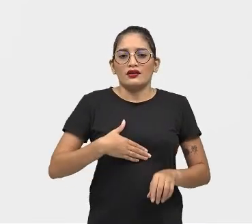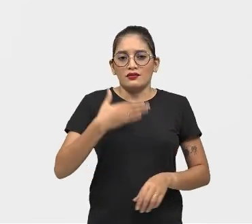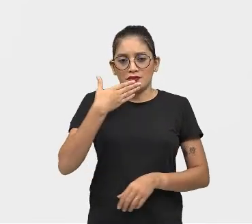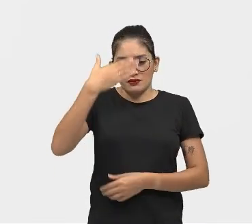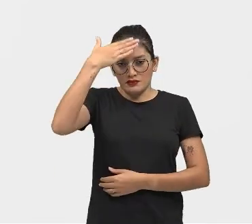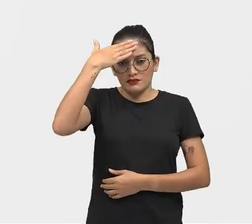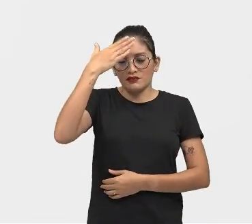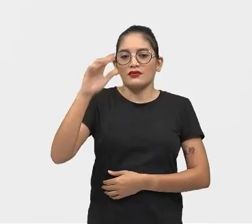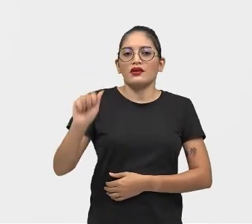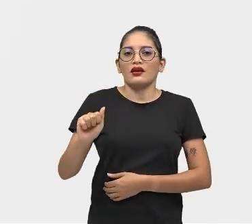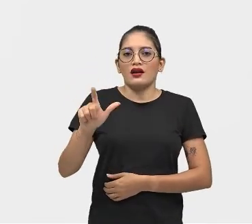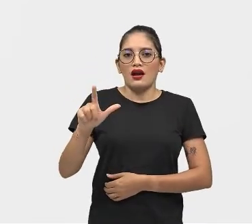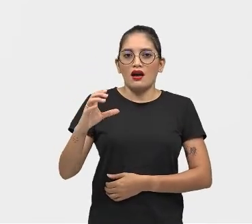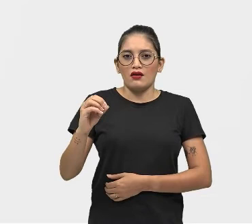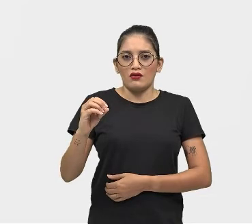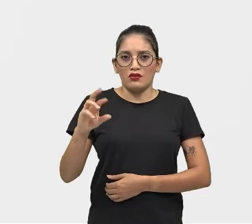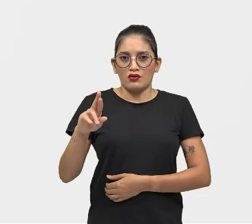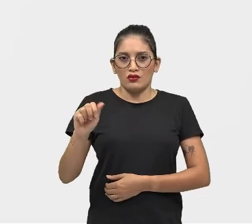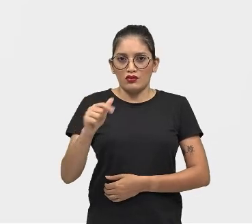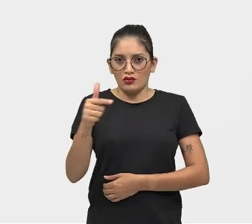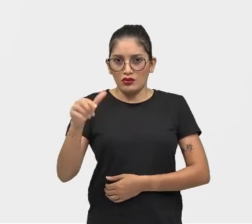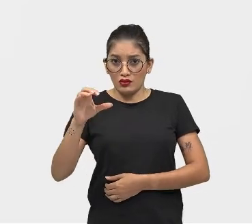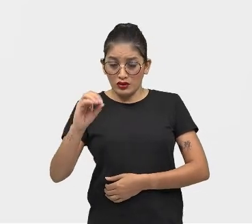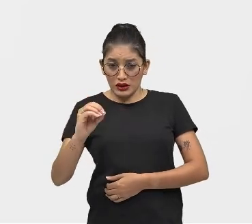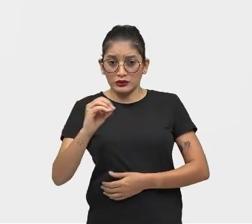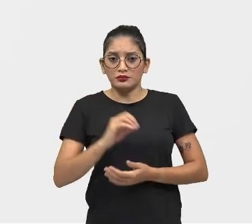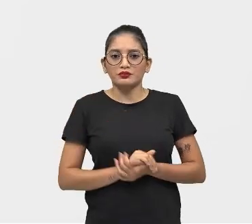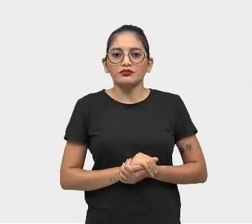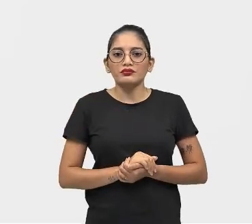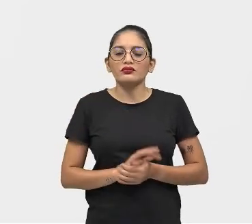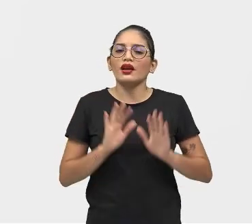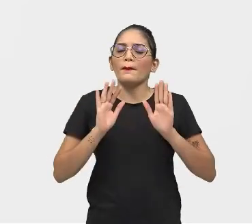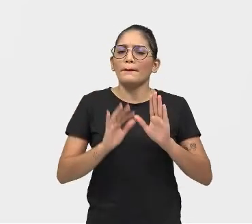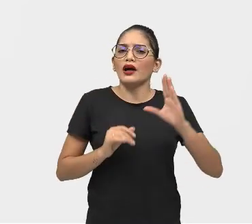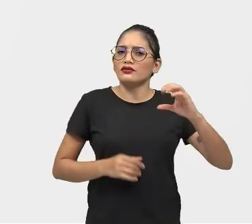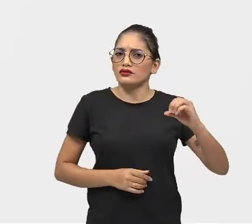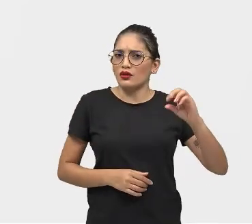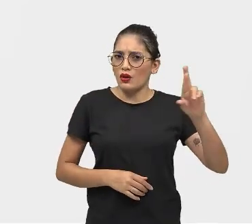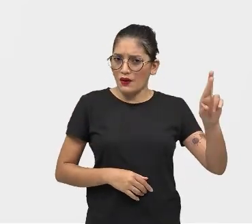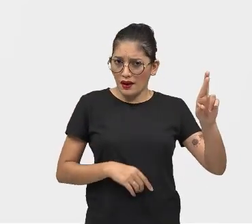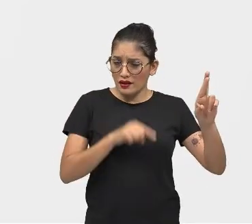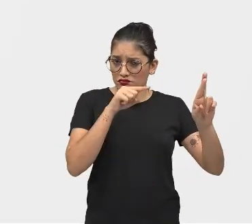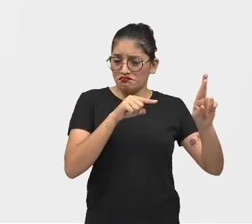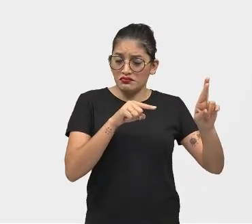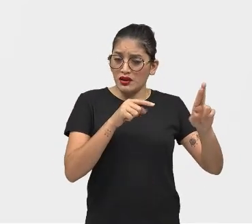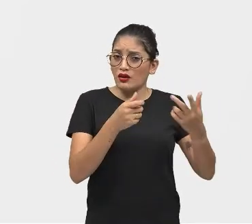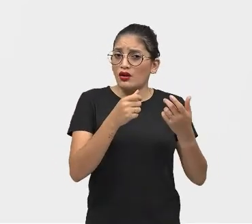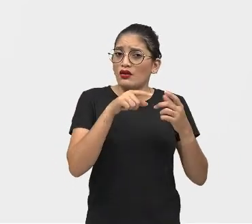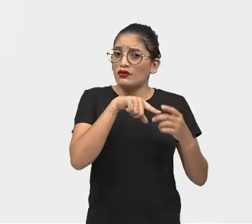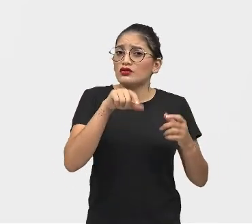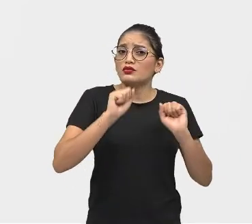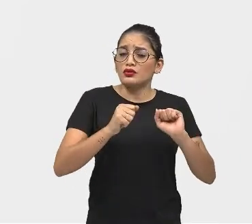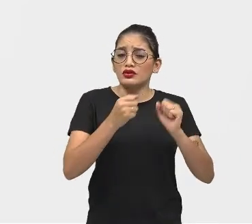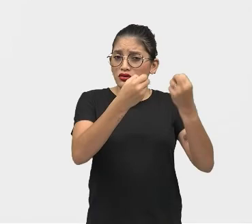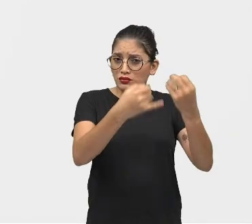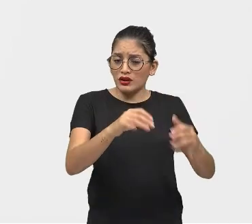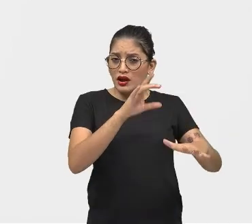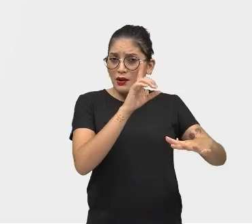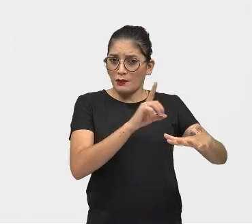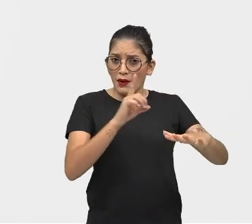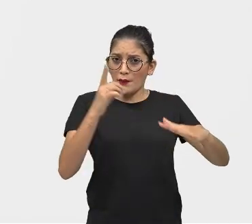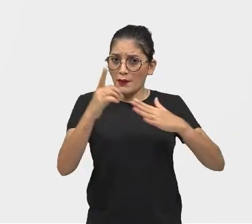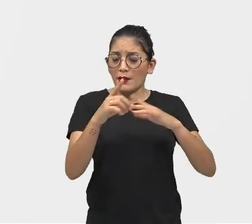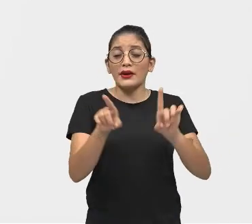islamismo, o Alcorão. Para o Oriente, vocês poderiam falar sobre os deuses e